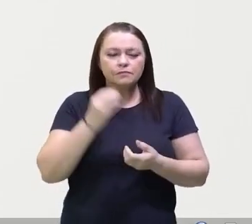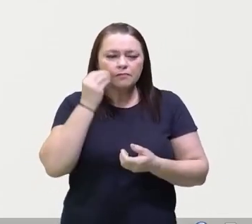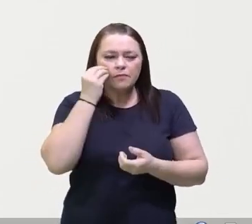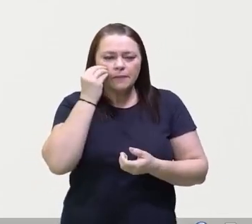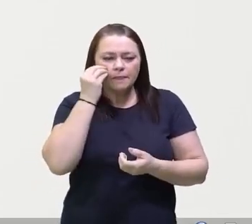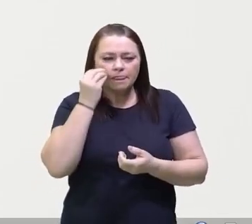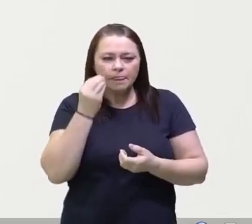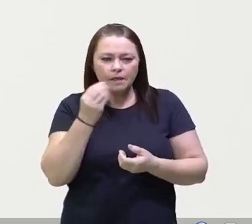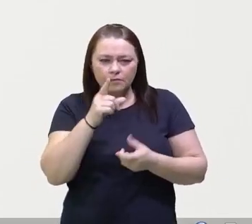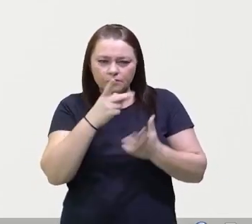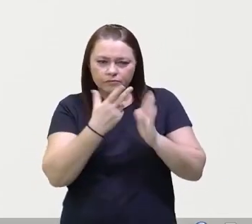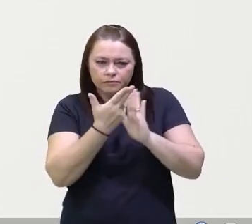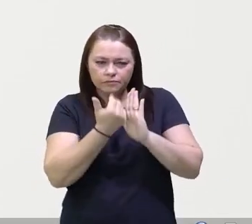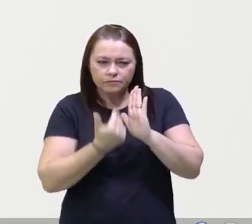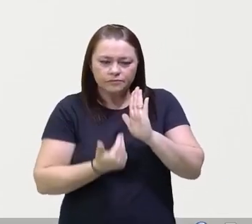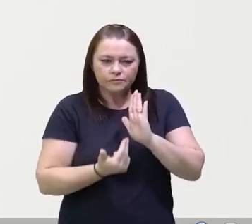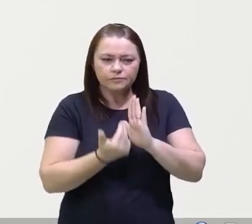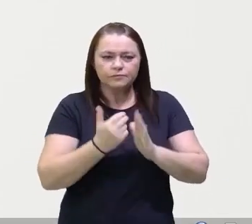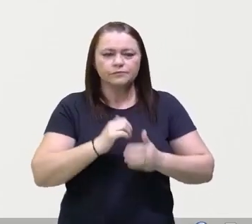animação.